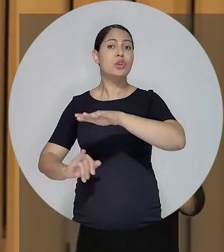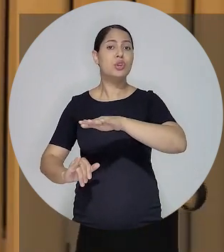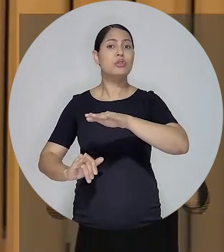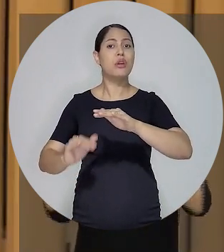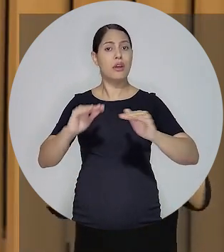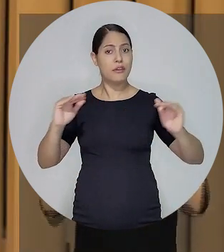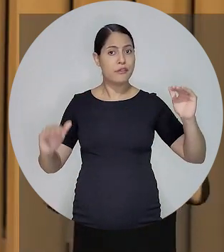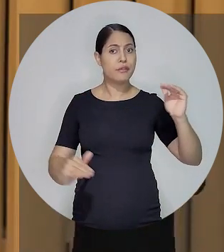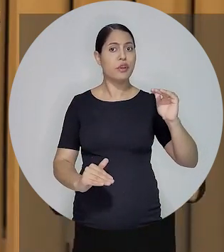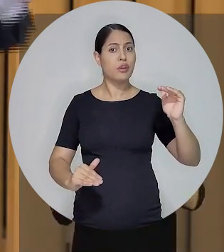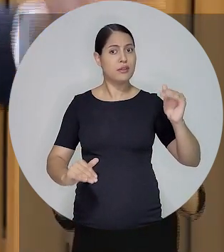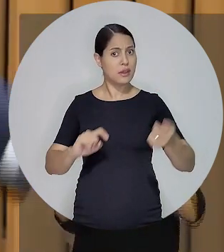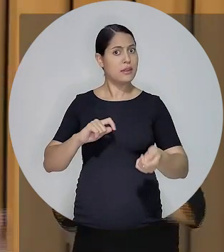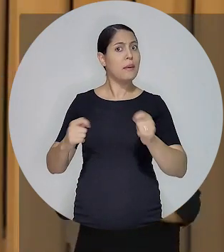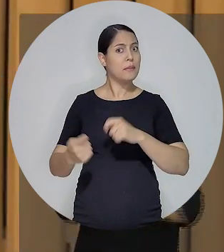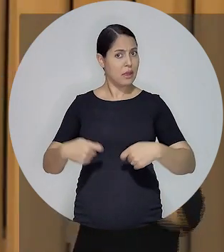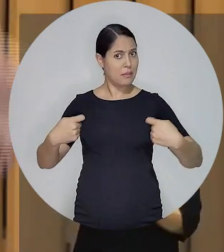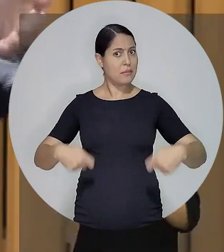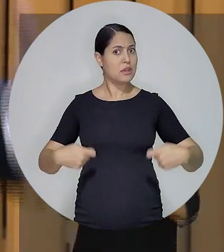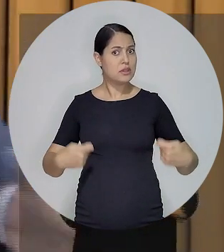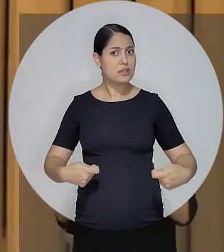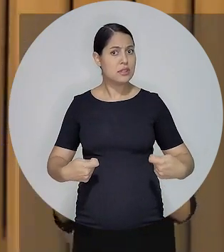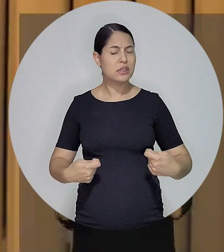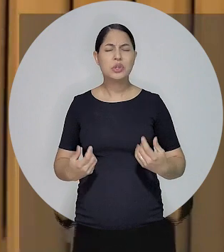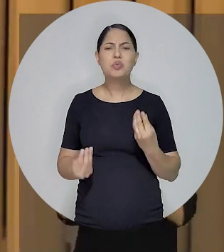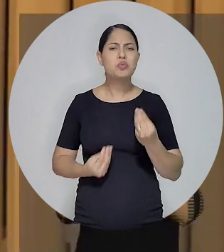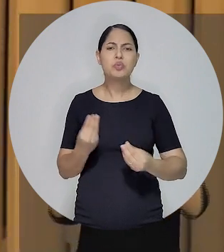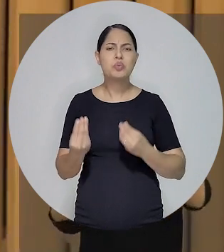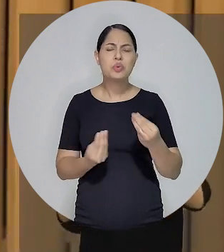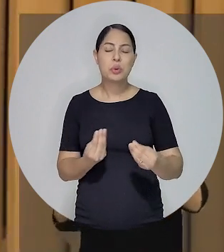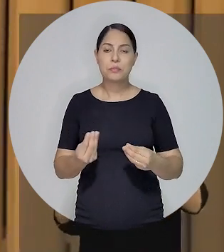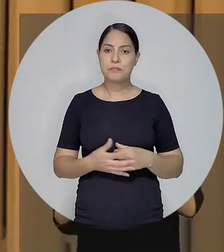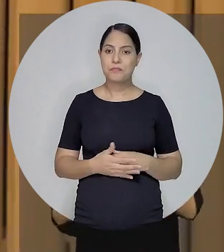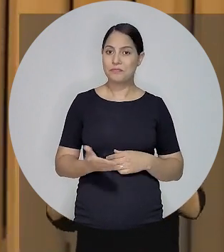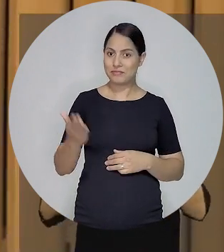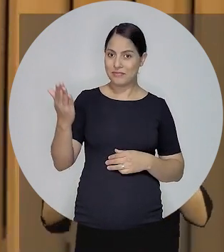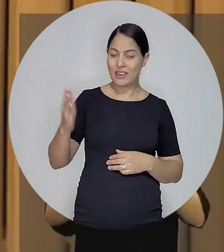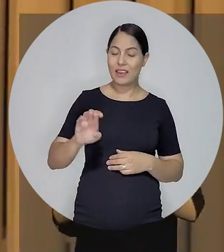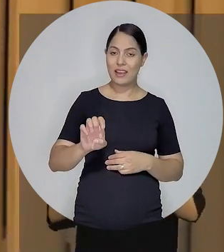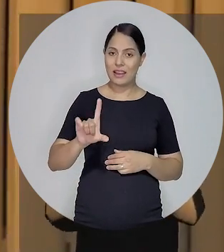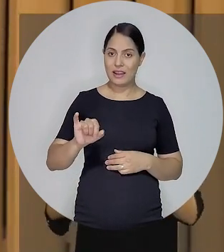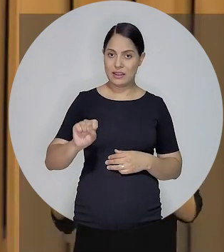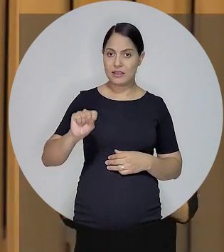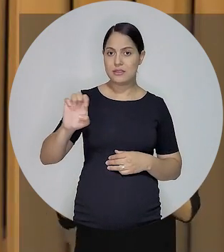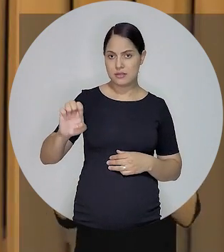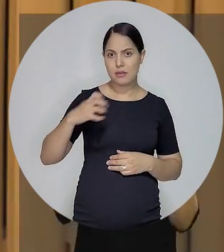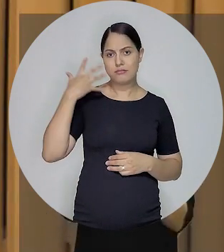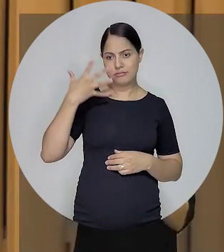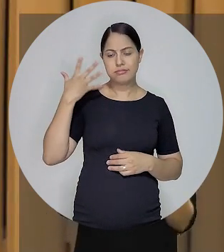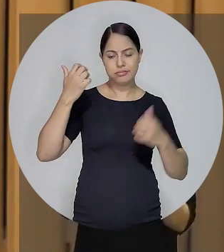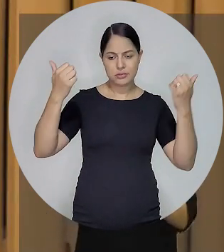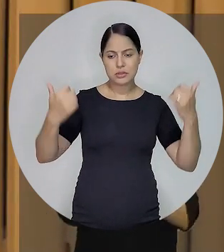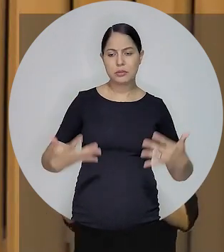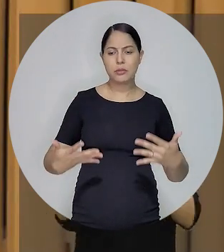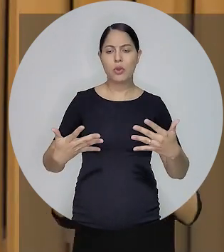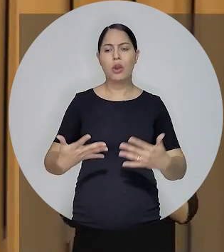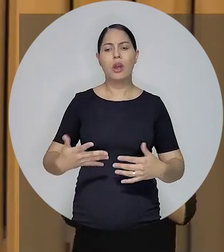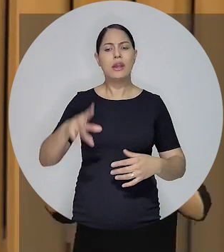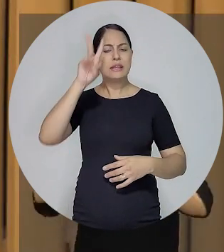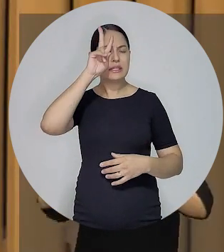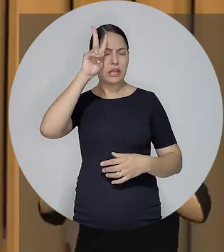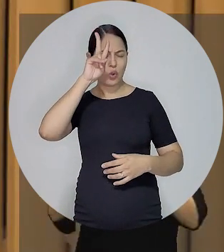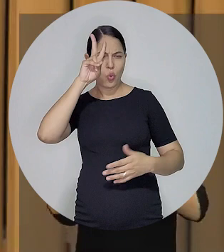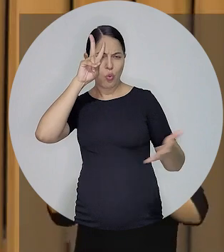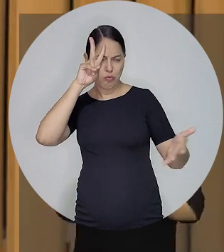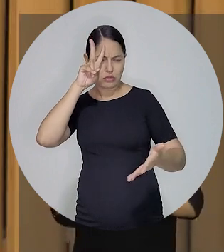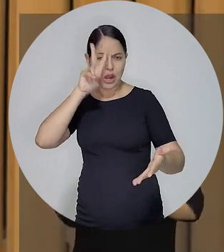procurar ser adequadas pelas instâncias inferiores e, nesse sentido, a execução, como a doutora Elise muito